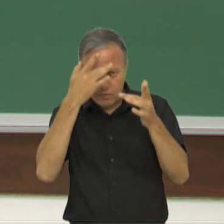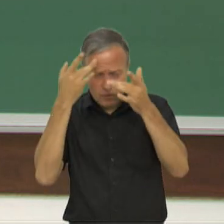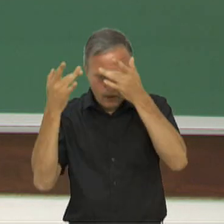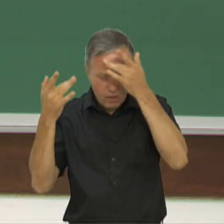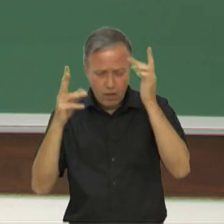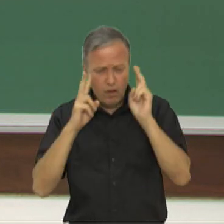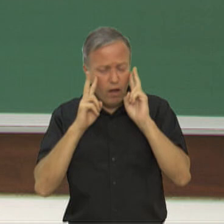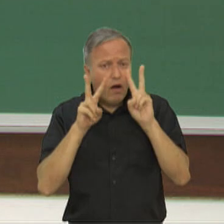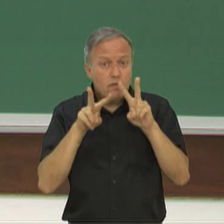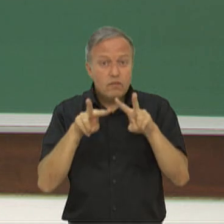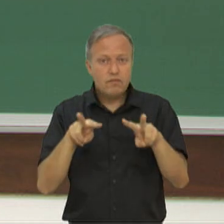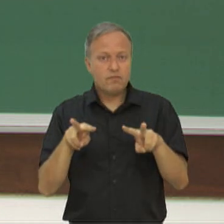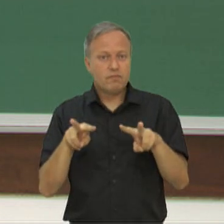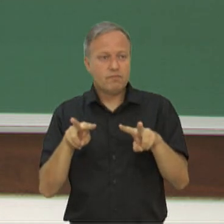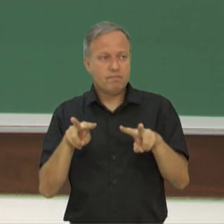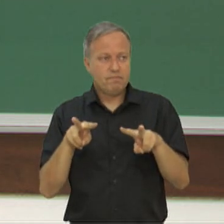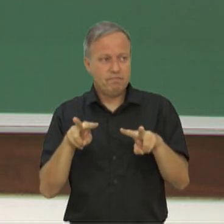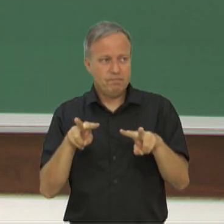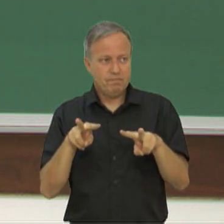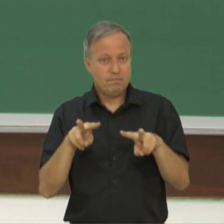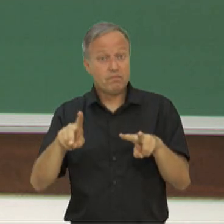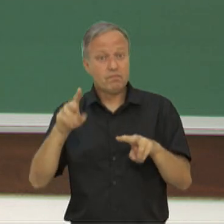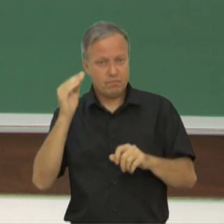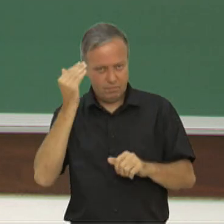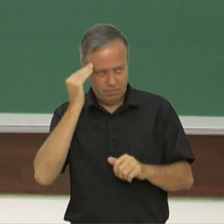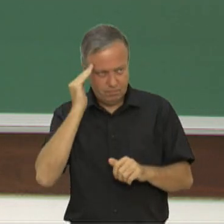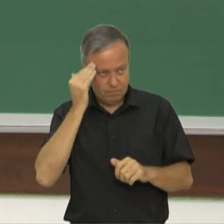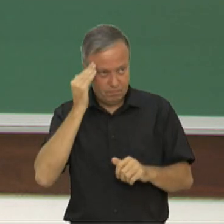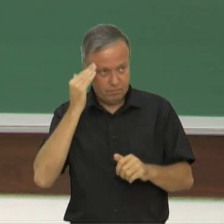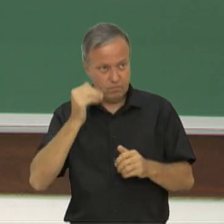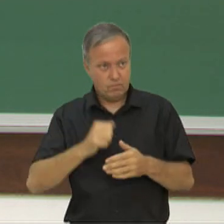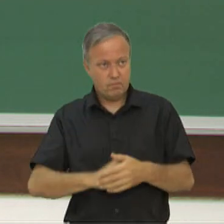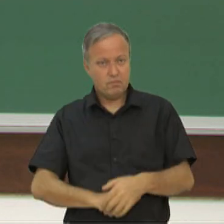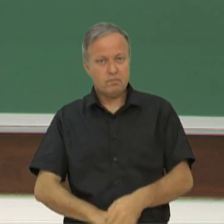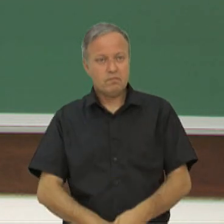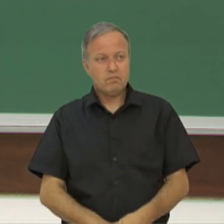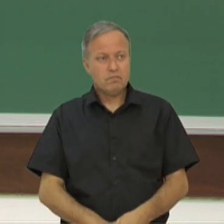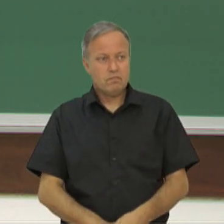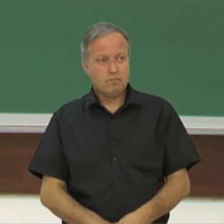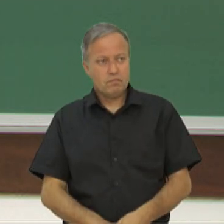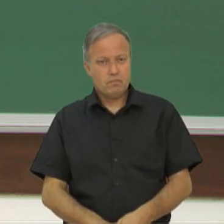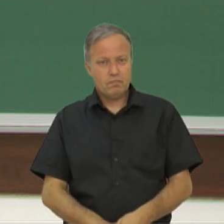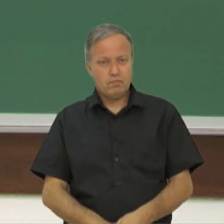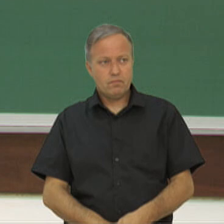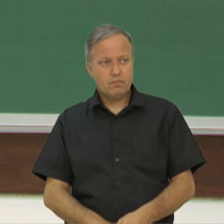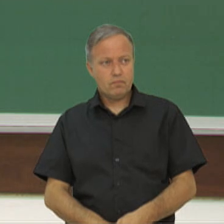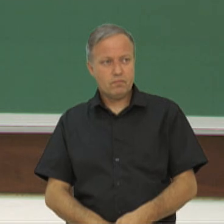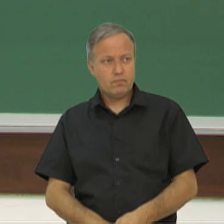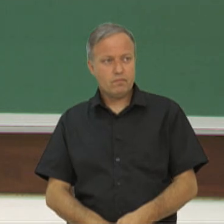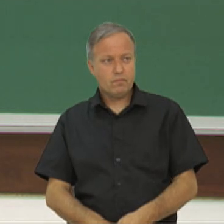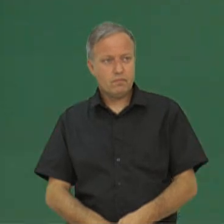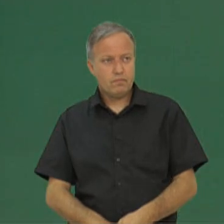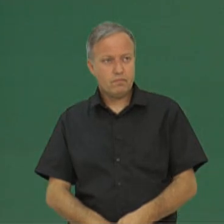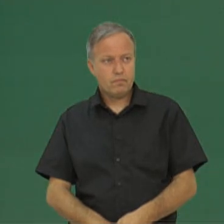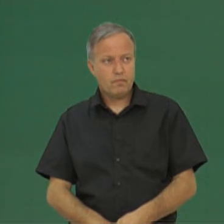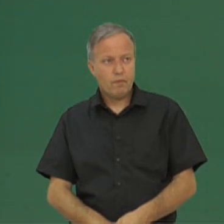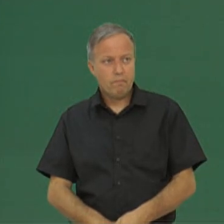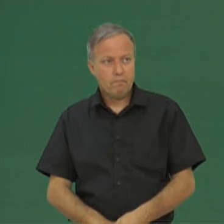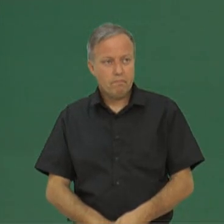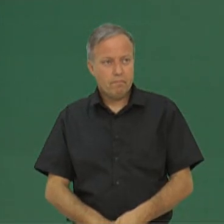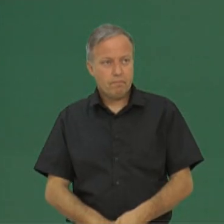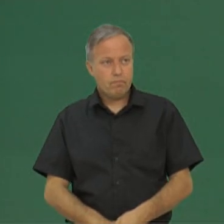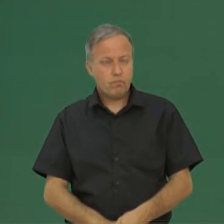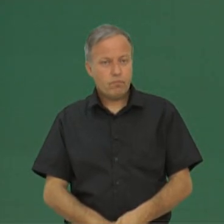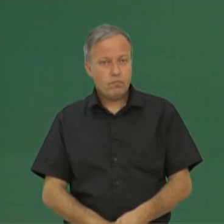pudessem assistir. Ficou entendido? Tranquilo? Vamos seguir em frente, então? Vamos ver o que vem para nós aqui?